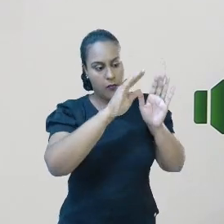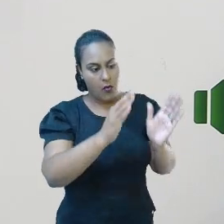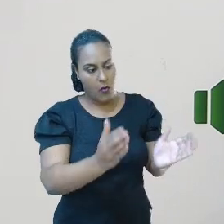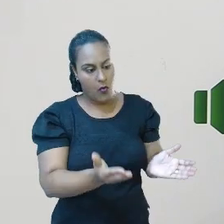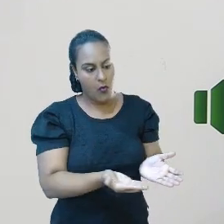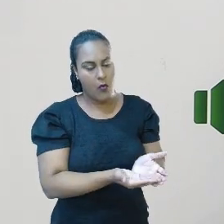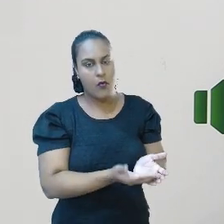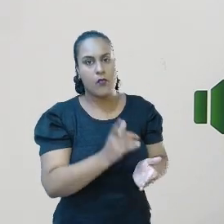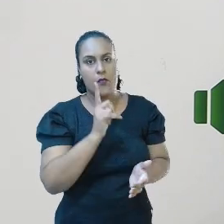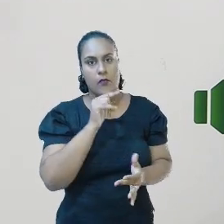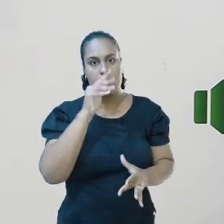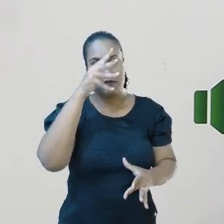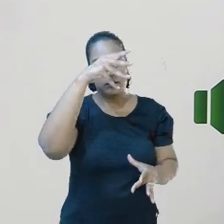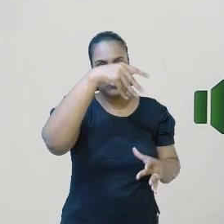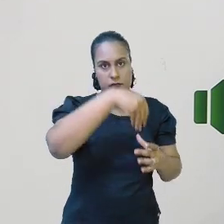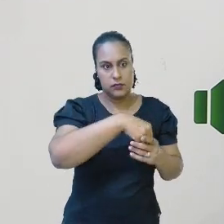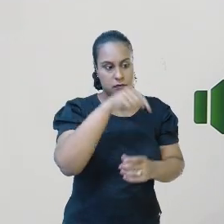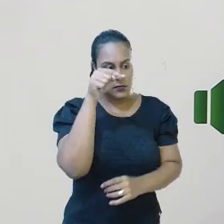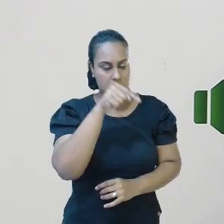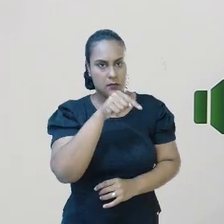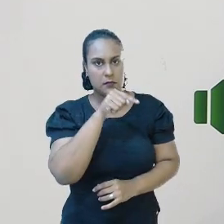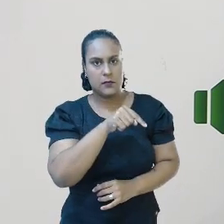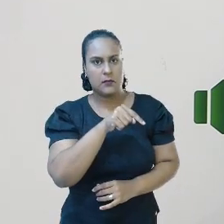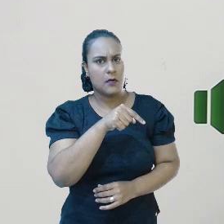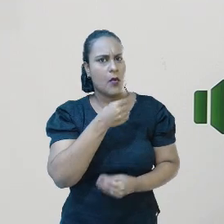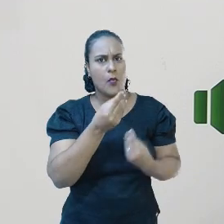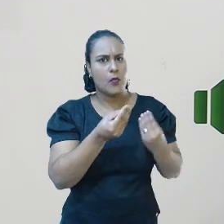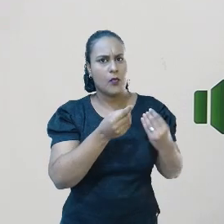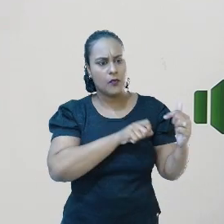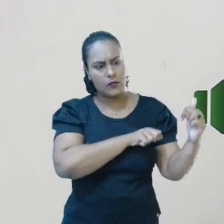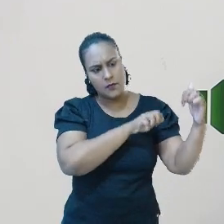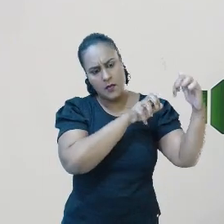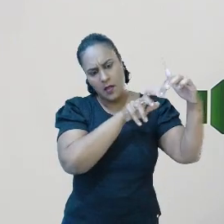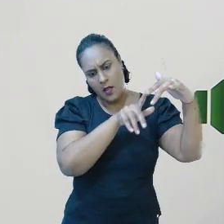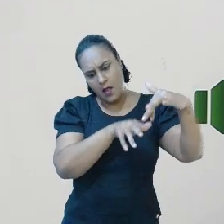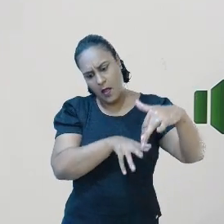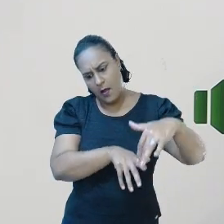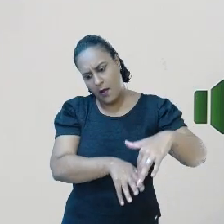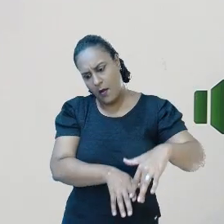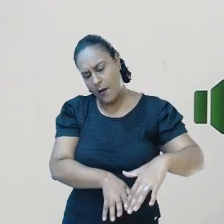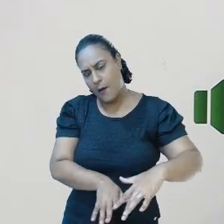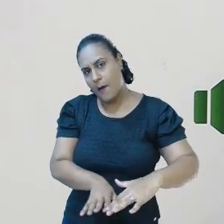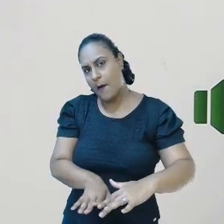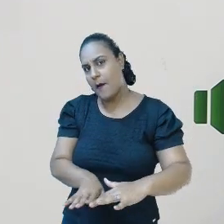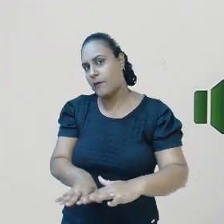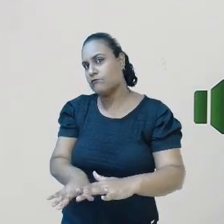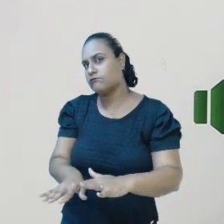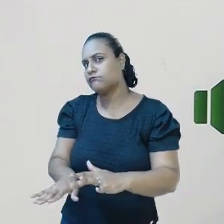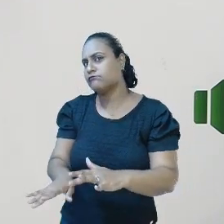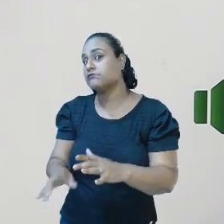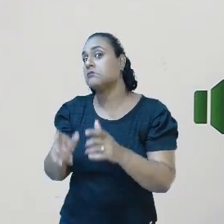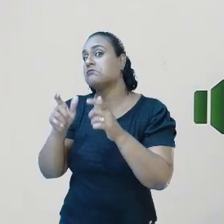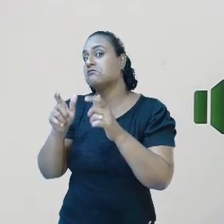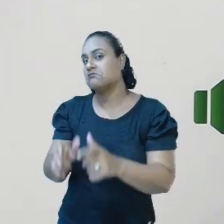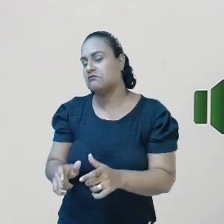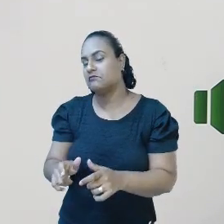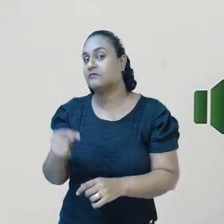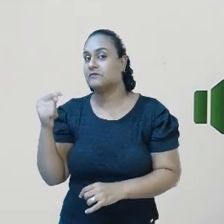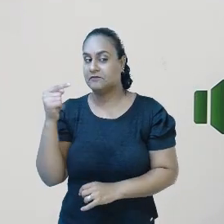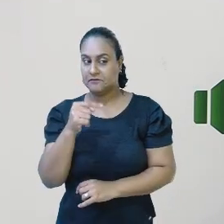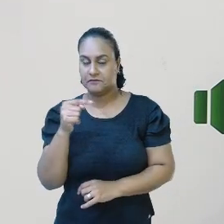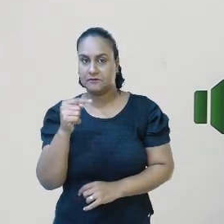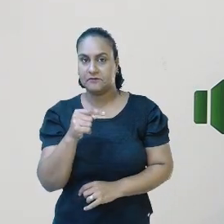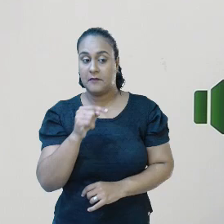partir desse reservatório a água segue. E segue para onde? Bom, a partir